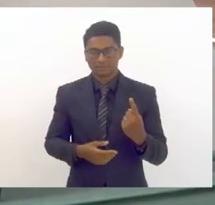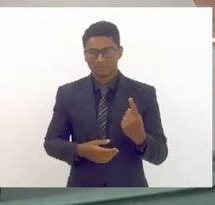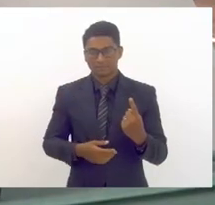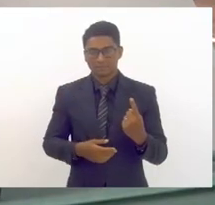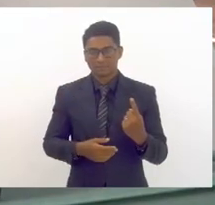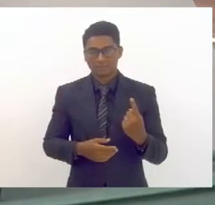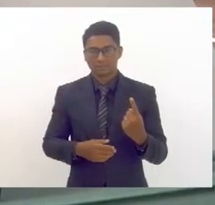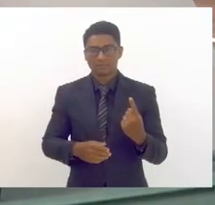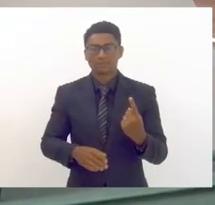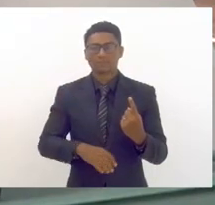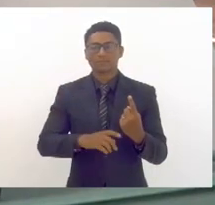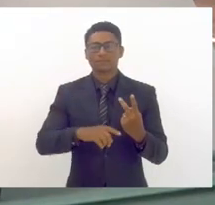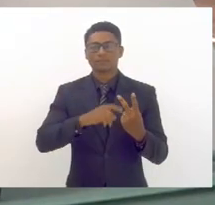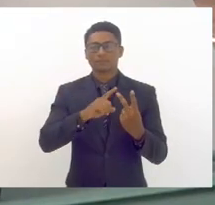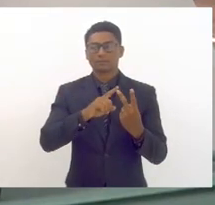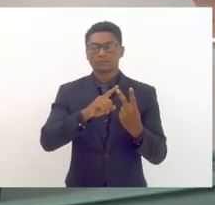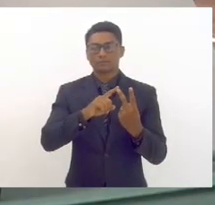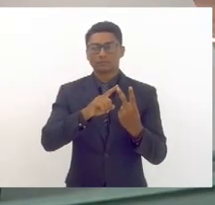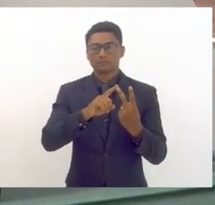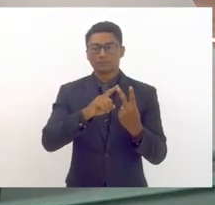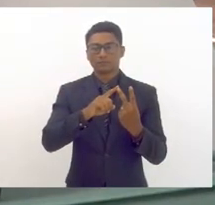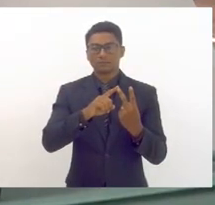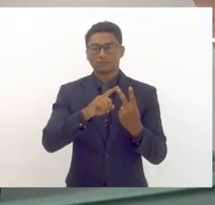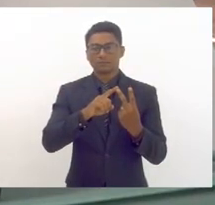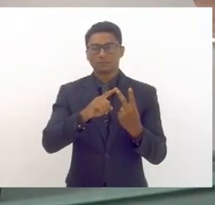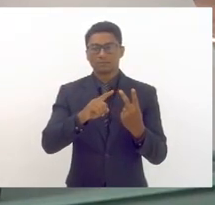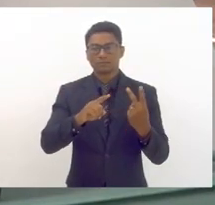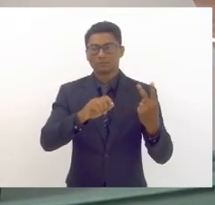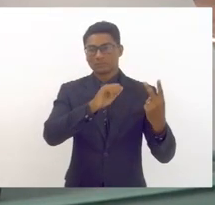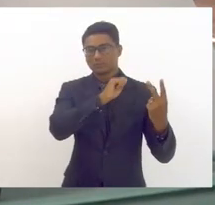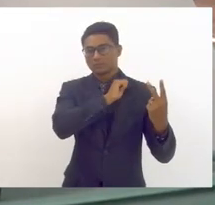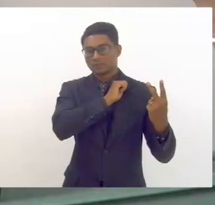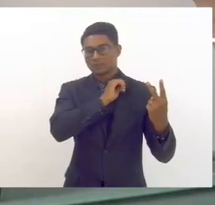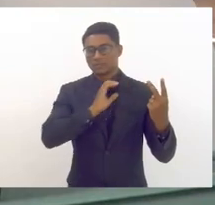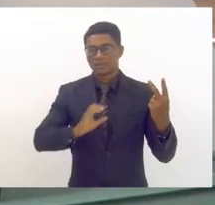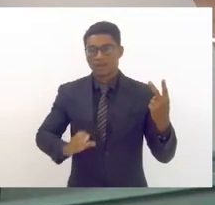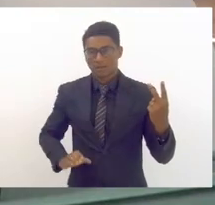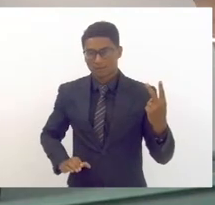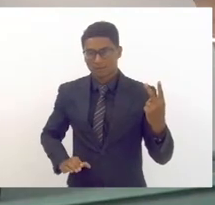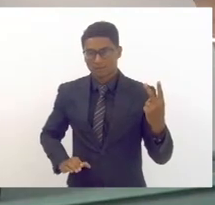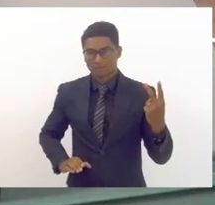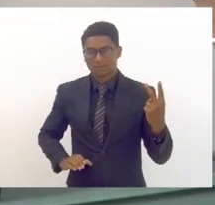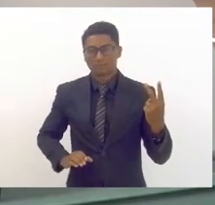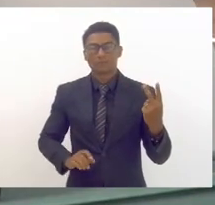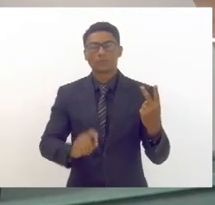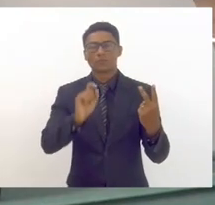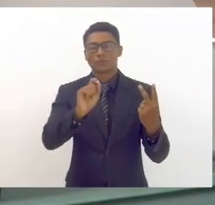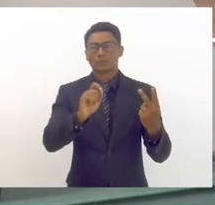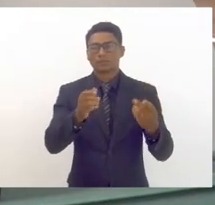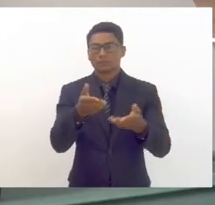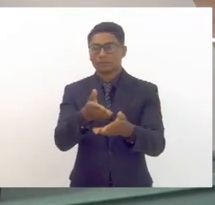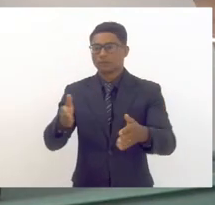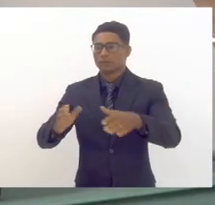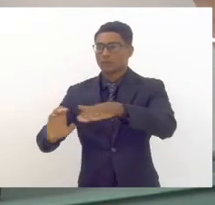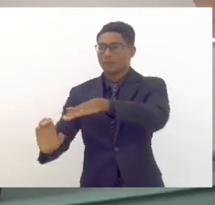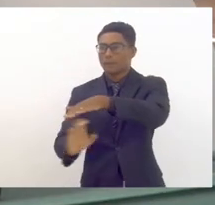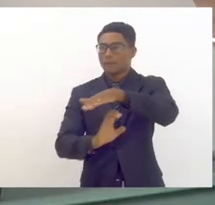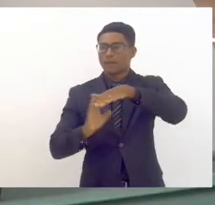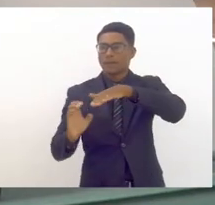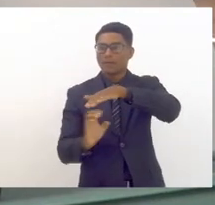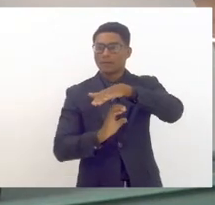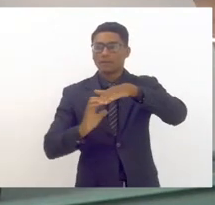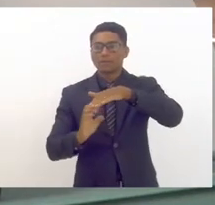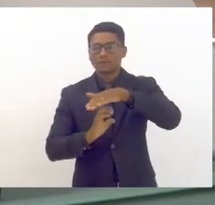Célia Jordão e André Siciliano, que obriga as empresas exploradoras